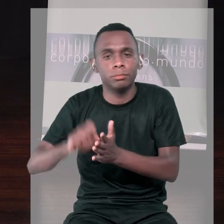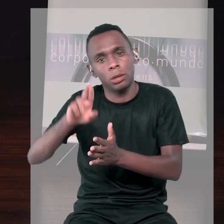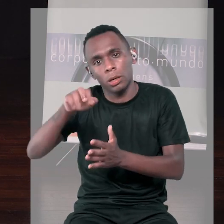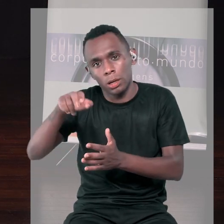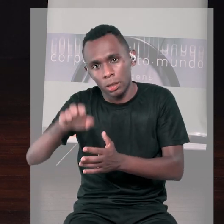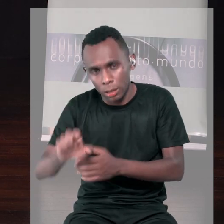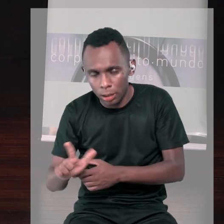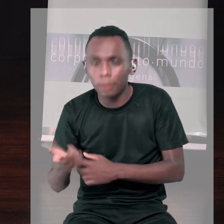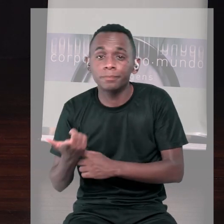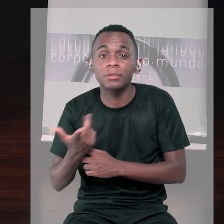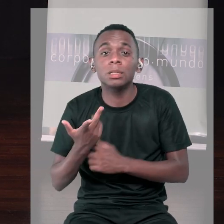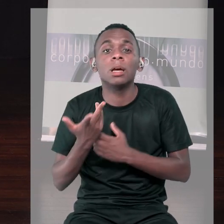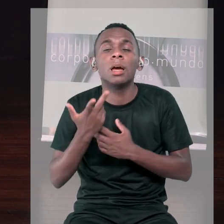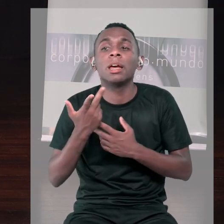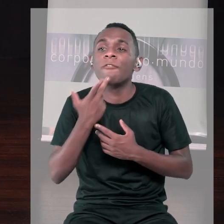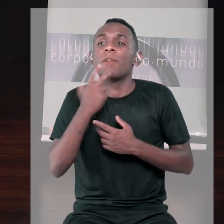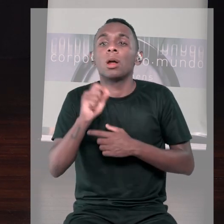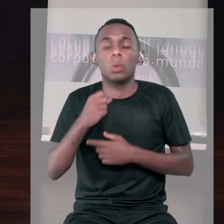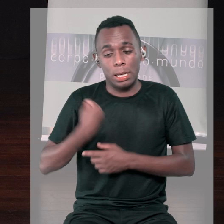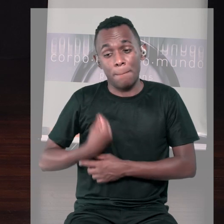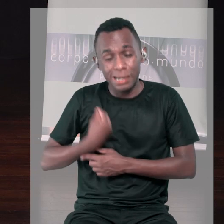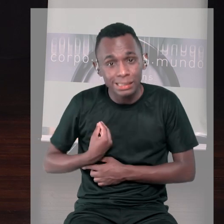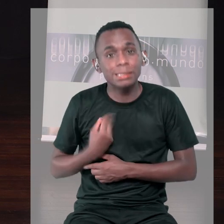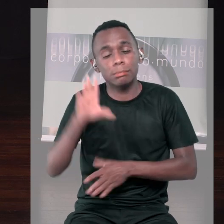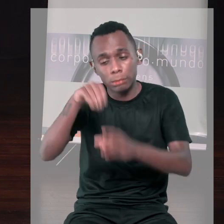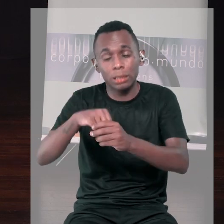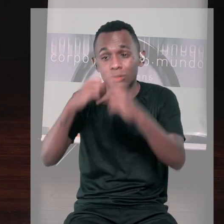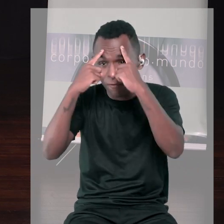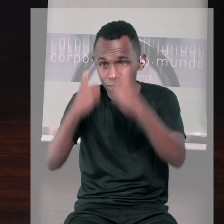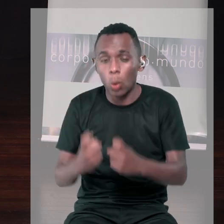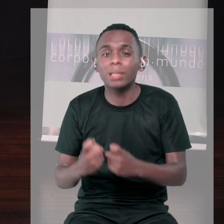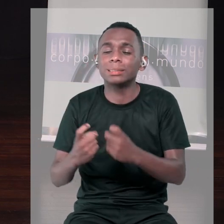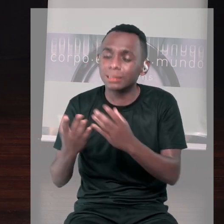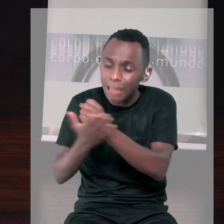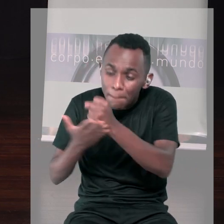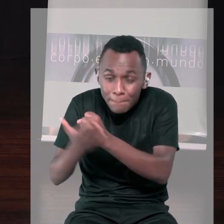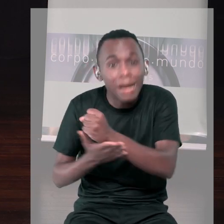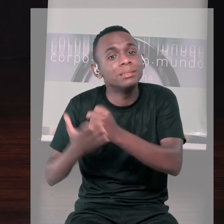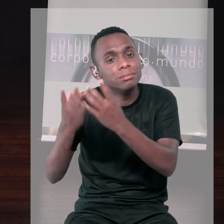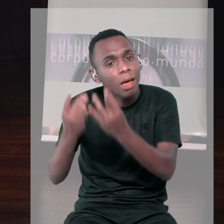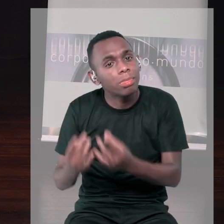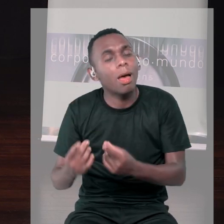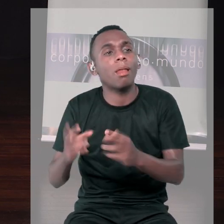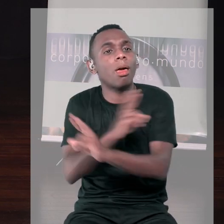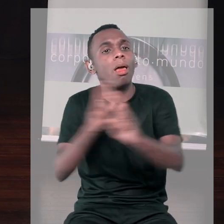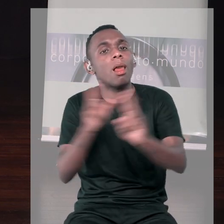que diz da presença da violência nos fundamentos mesmo das nossas